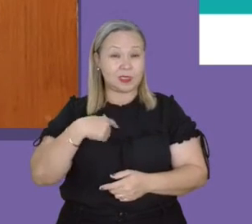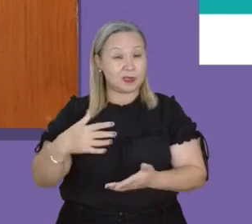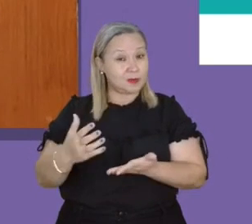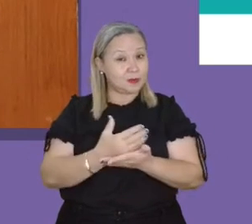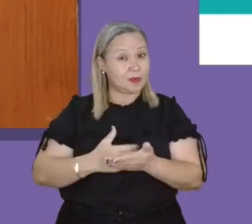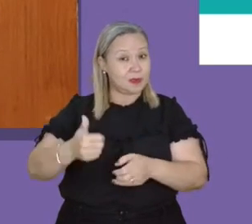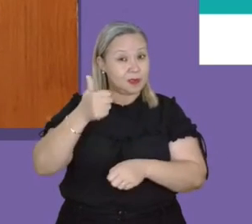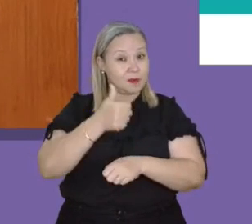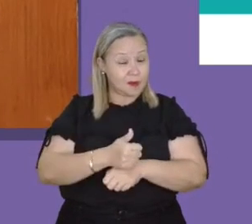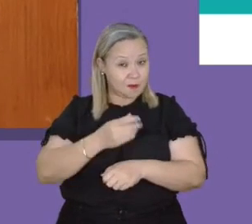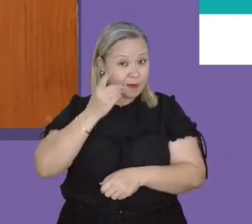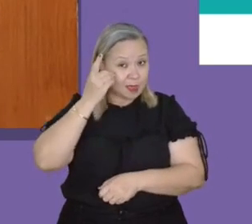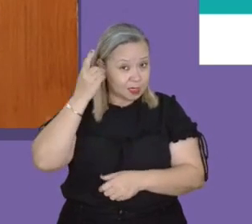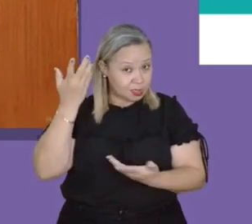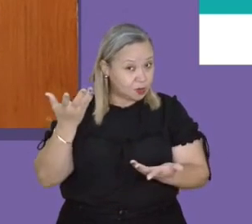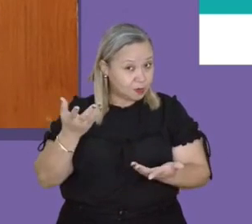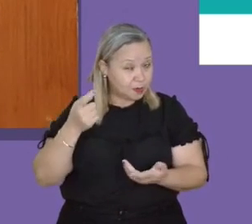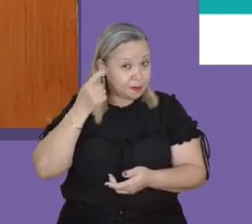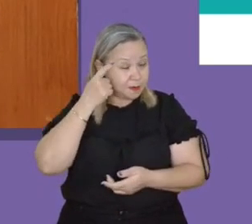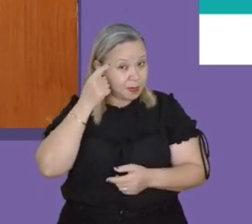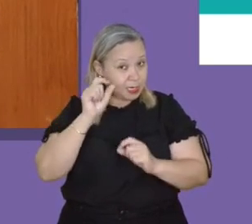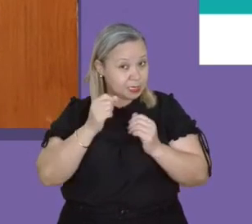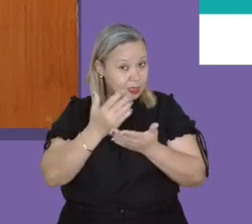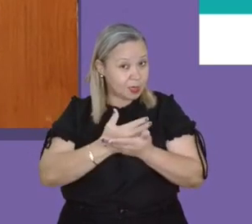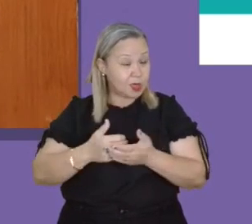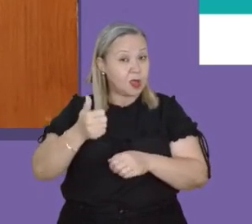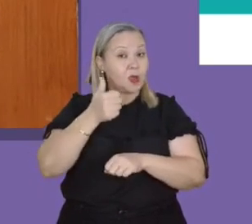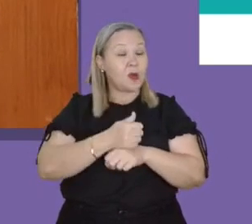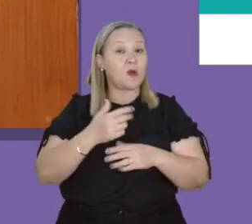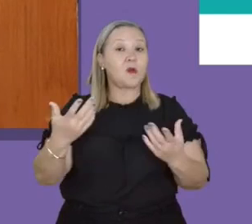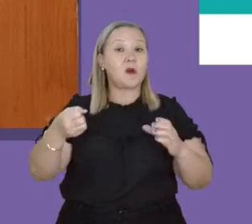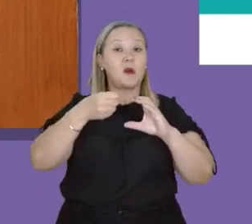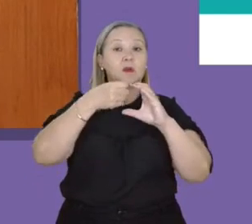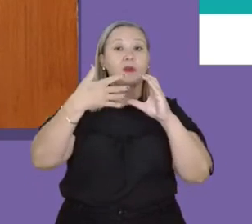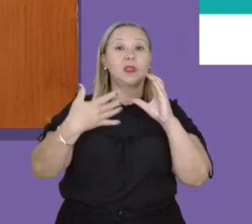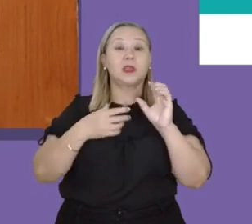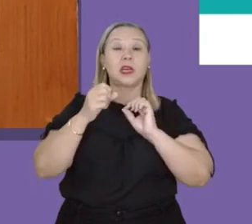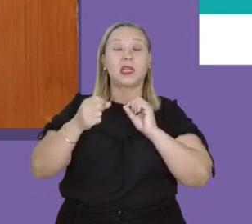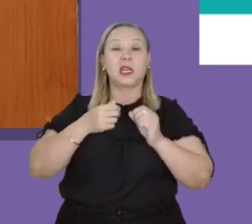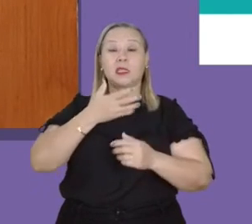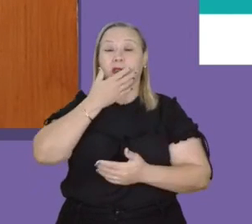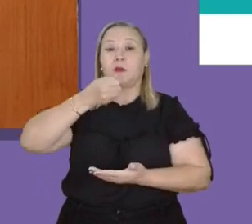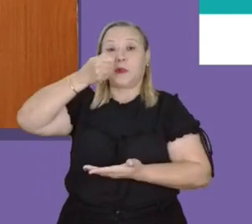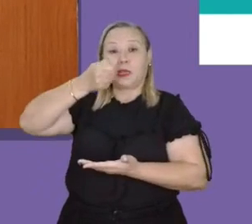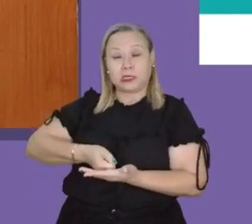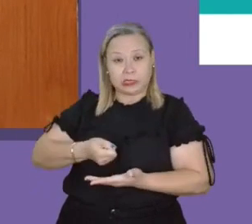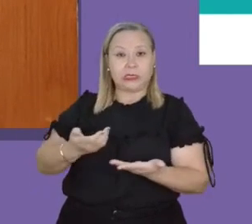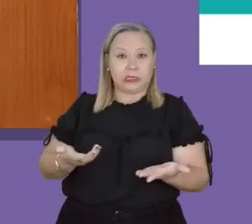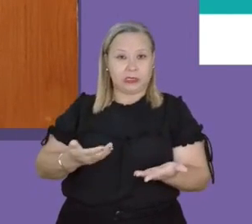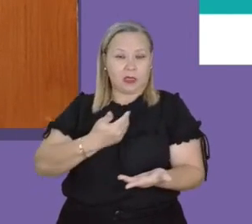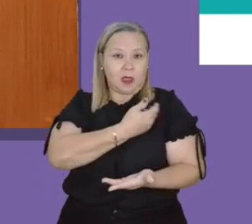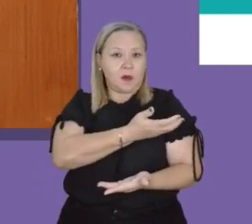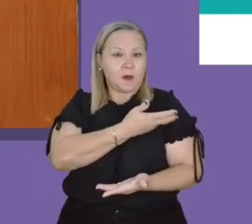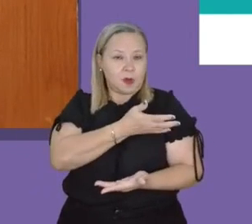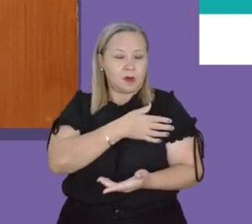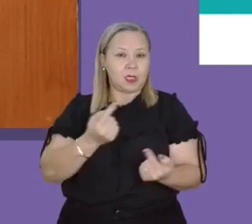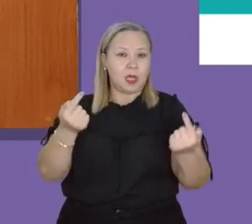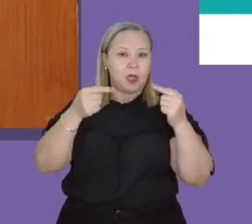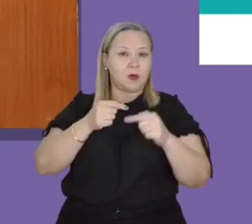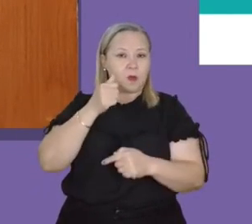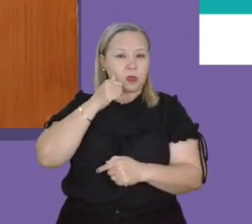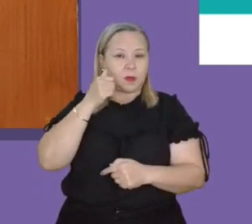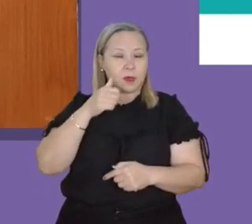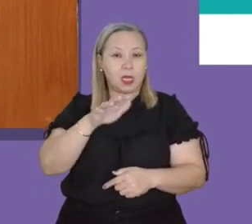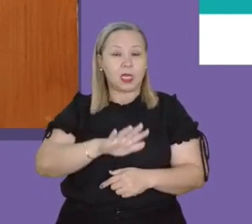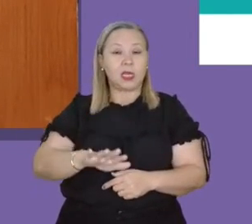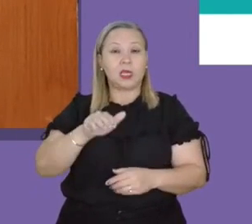contra a presidenta Dilma. Aquele golpe, aliás, que teve um caráter super machista, super misógino, e no meio da eleição